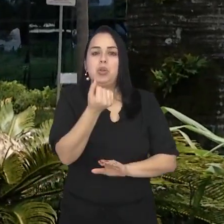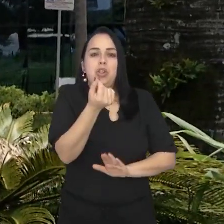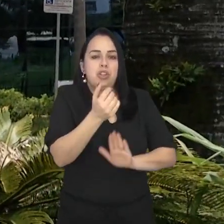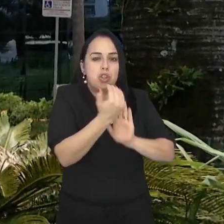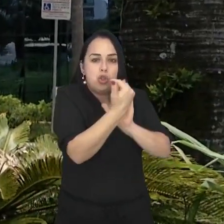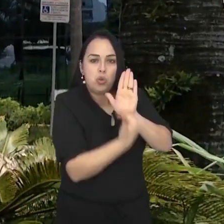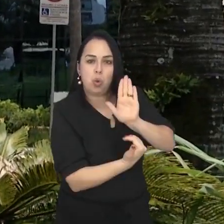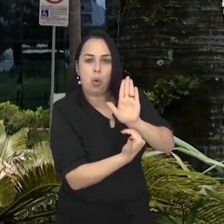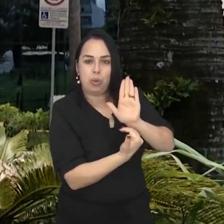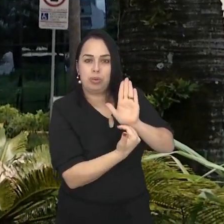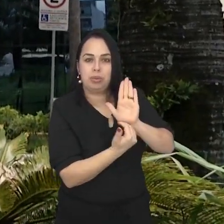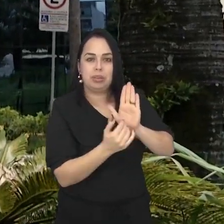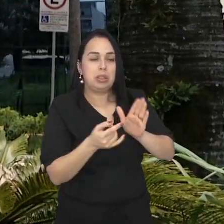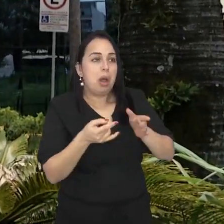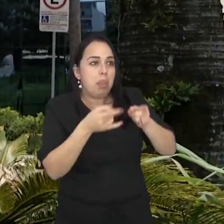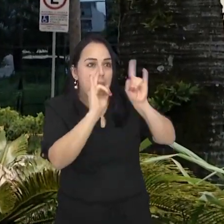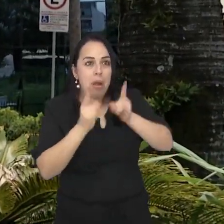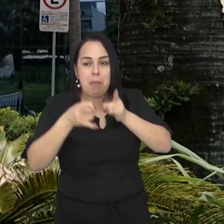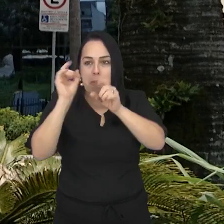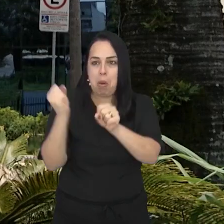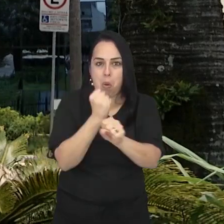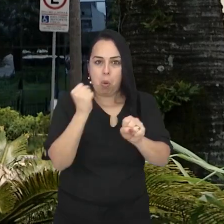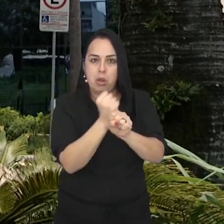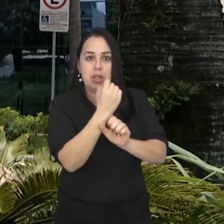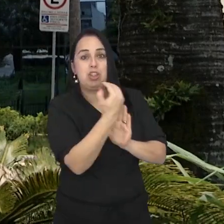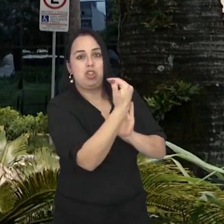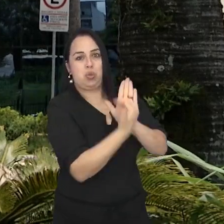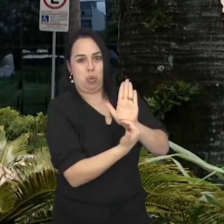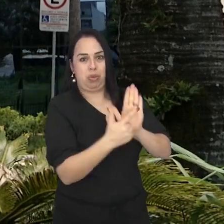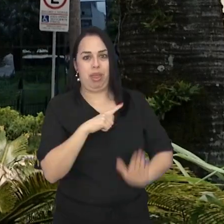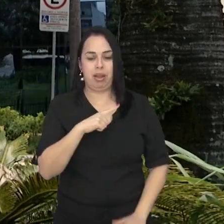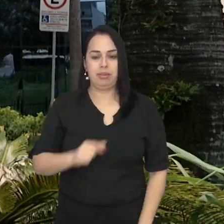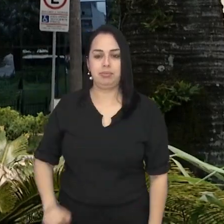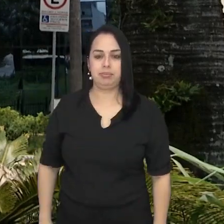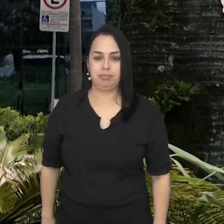taxa para edificações até o final de 2024.